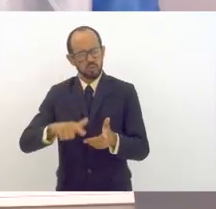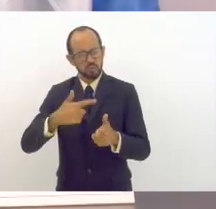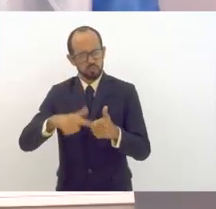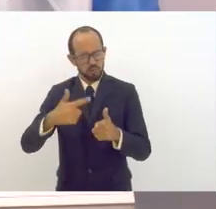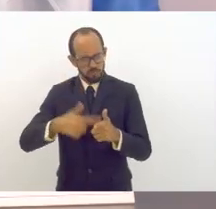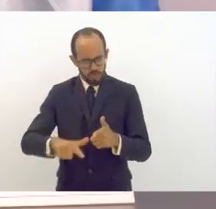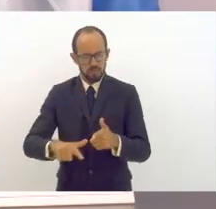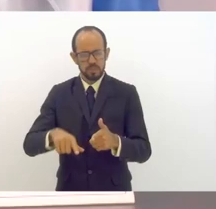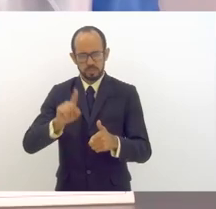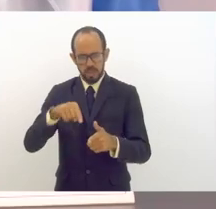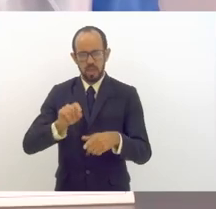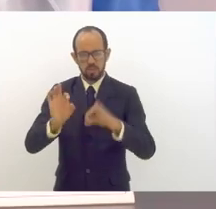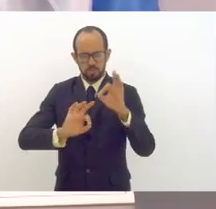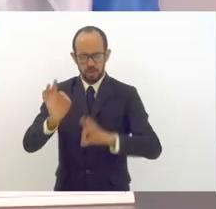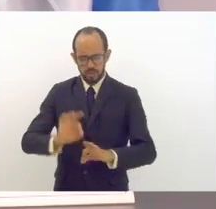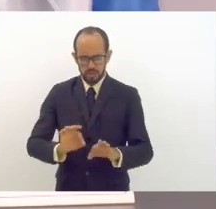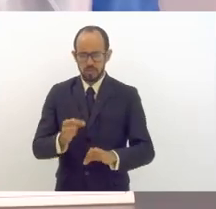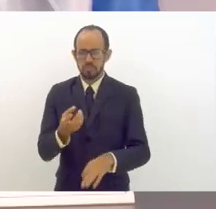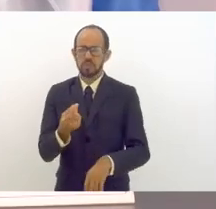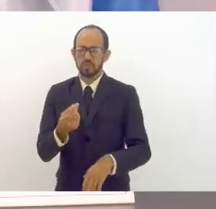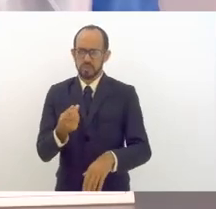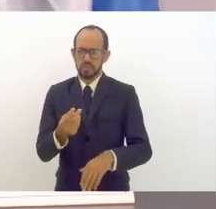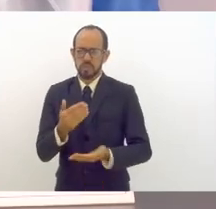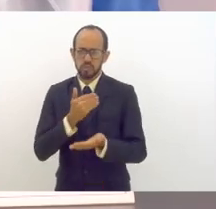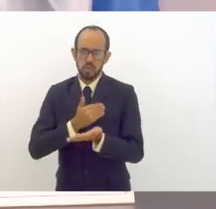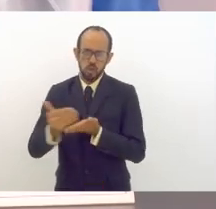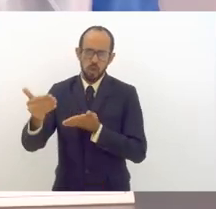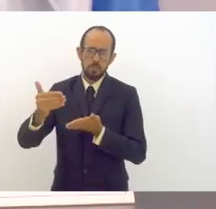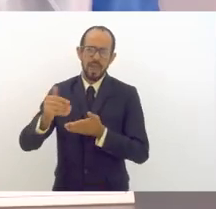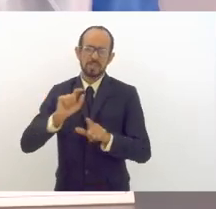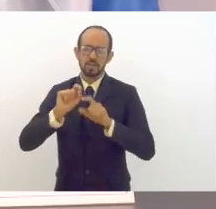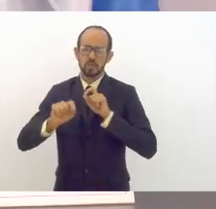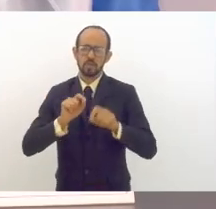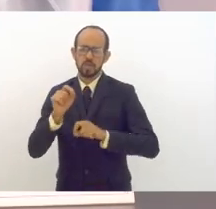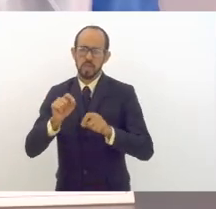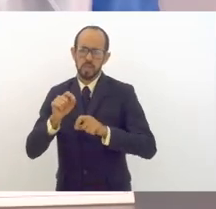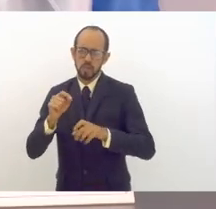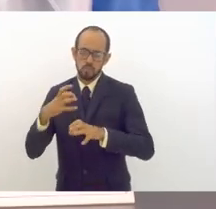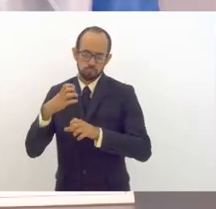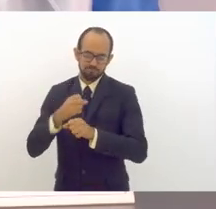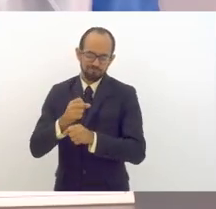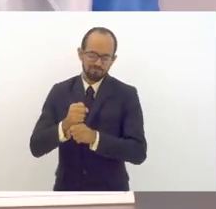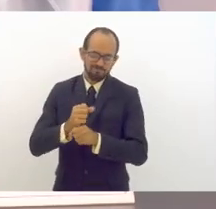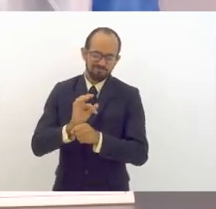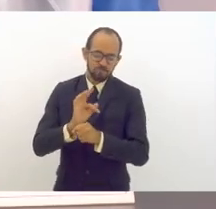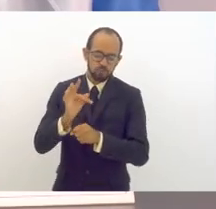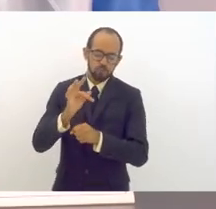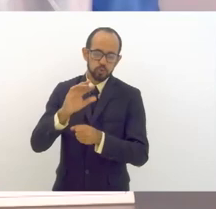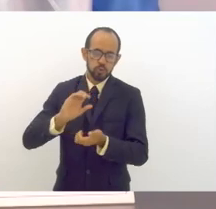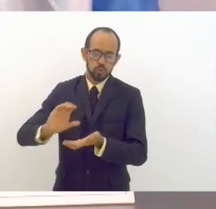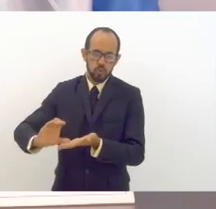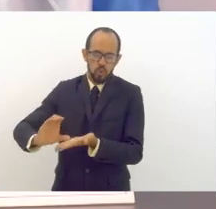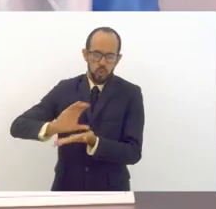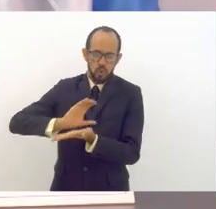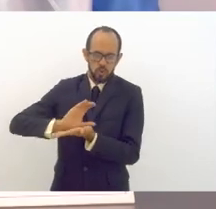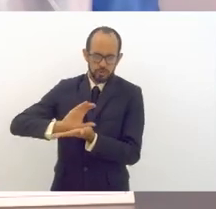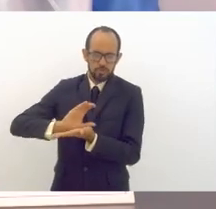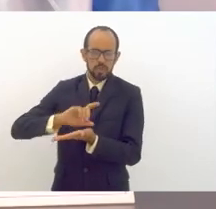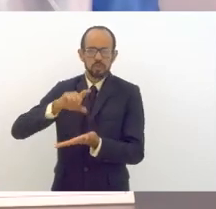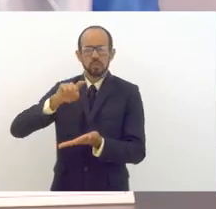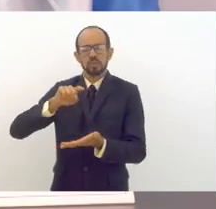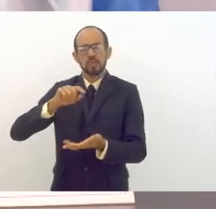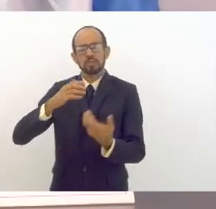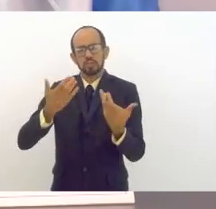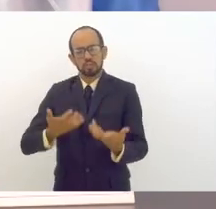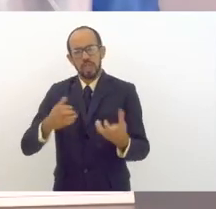dizem respeito a um planejamento financeiro que começa pela previsão orçamentária e que não se deu com clareza. E a gente quer que isso se dê